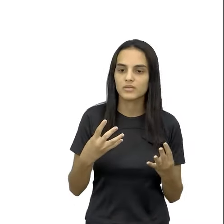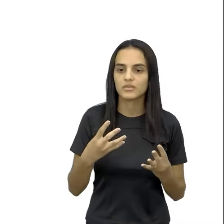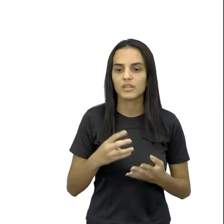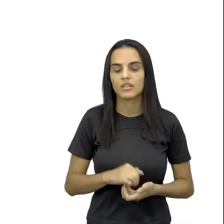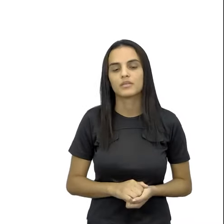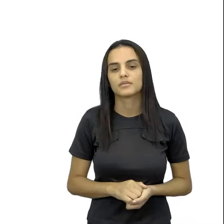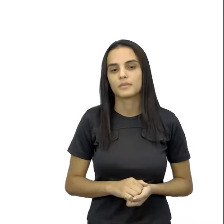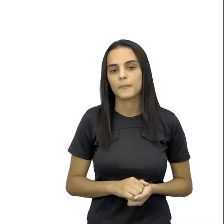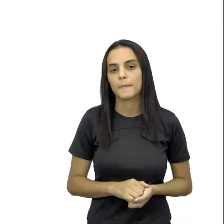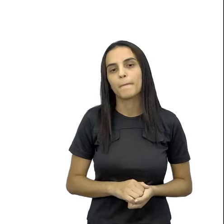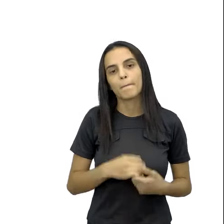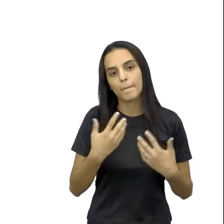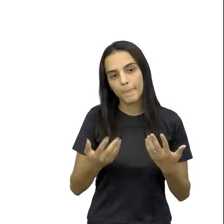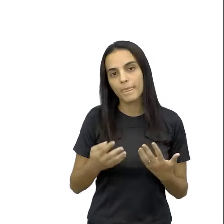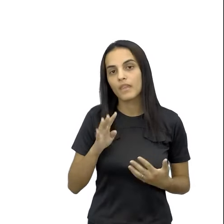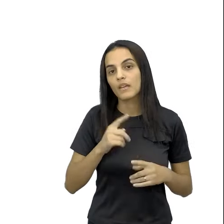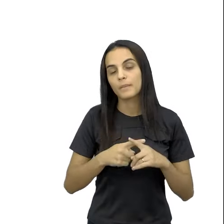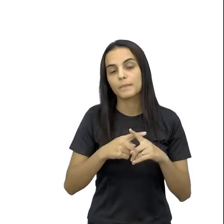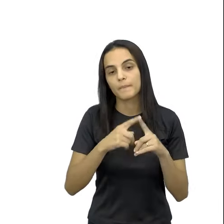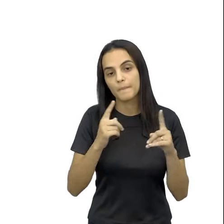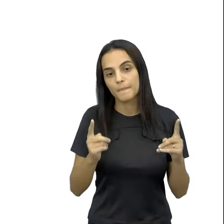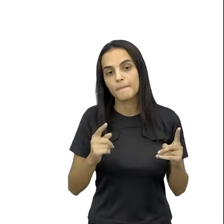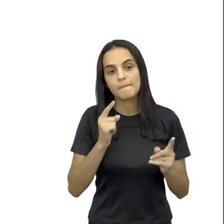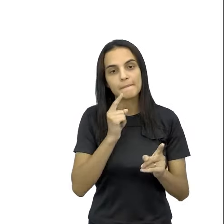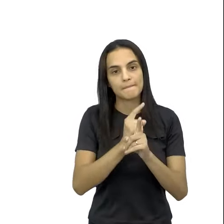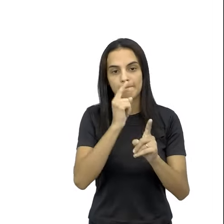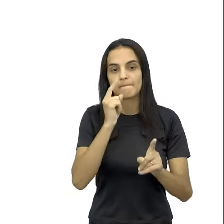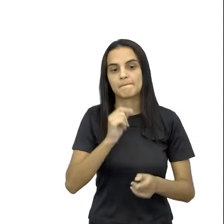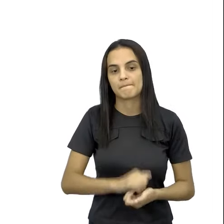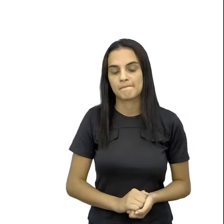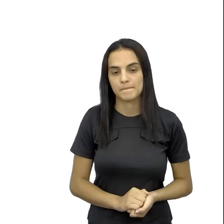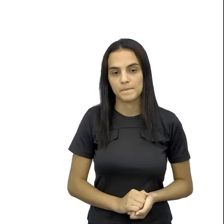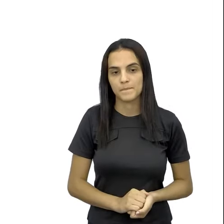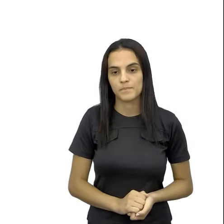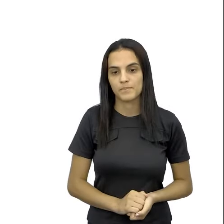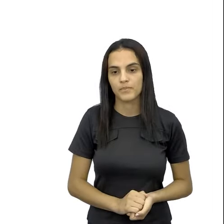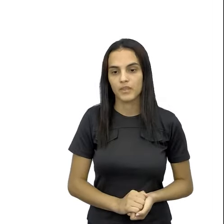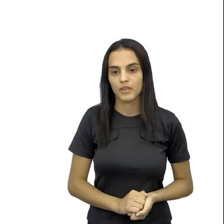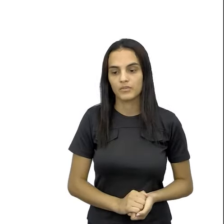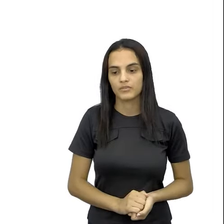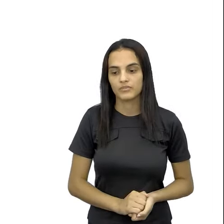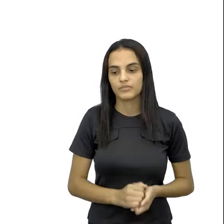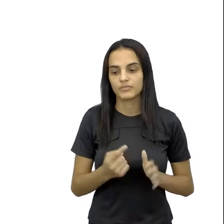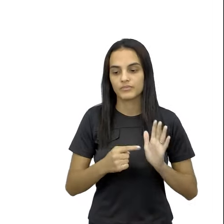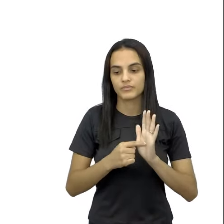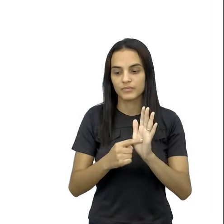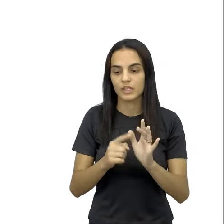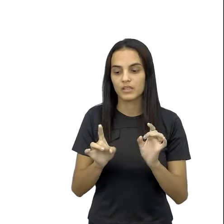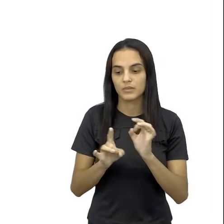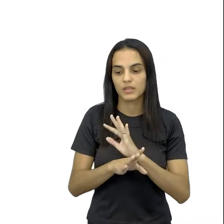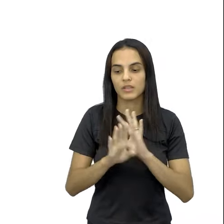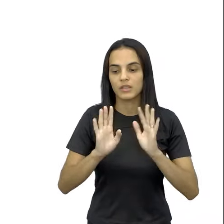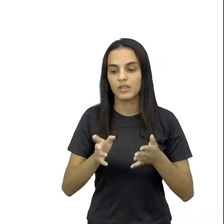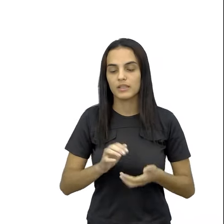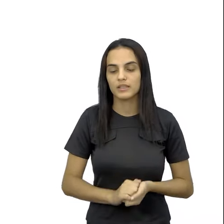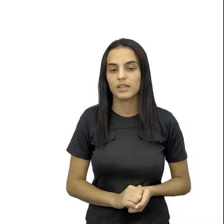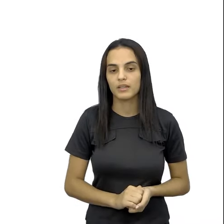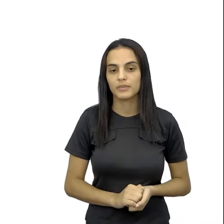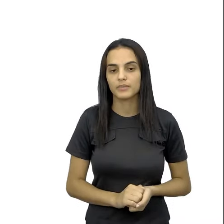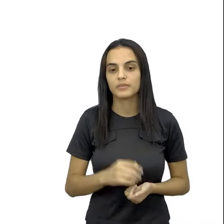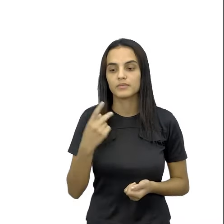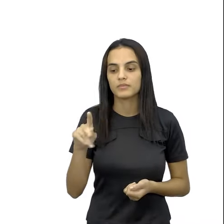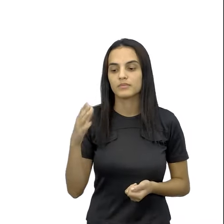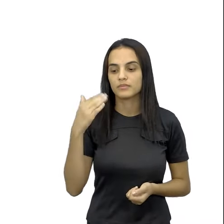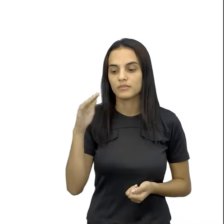4, tá? Mas isso daí que é a descoberta, né? E aí não foi dado pronto para eles que